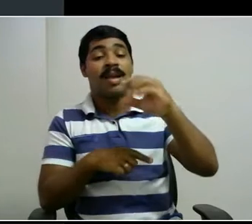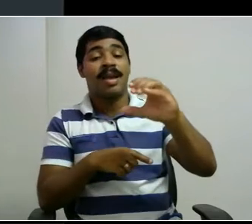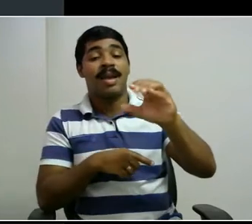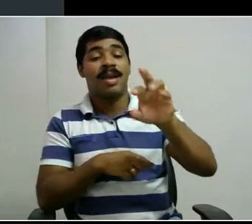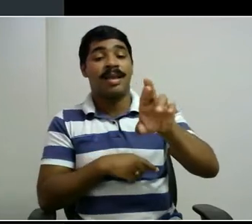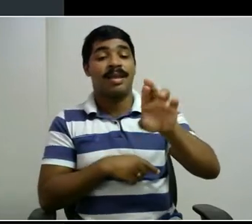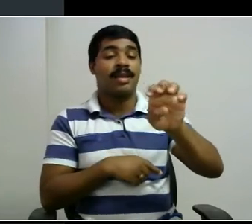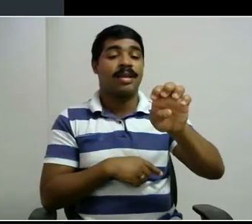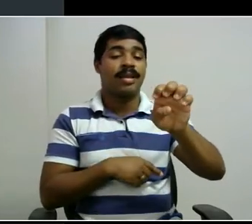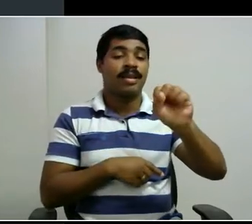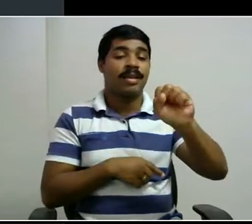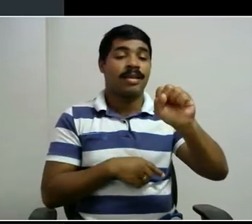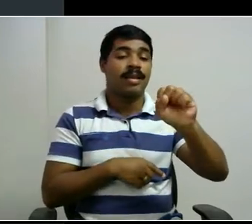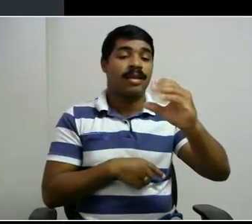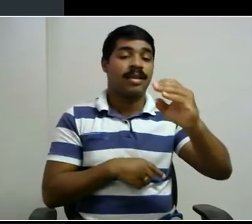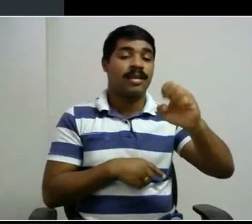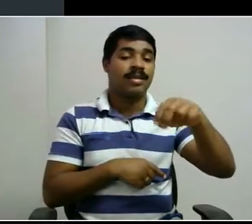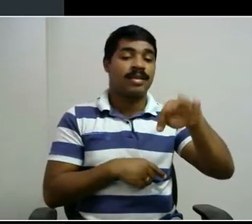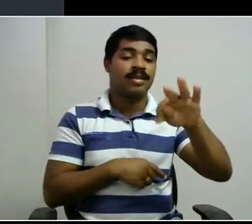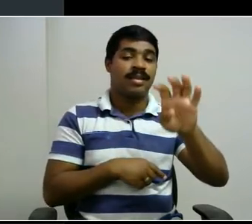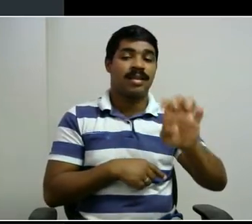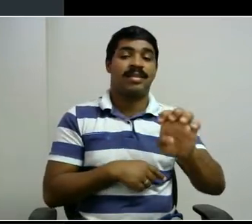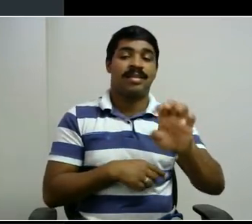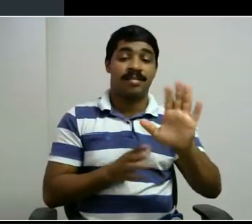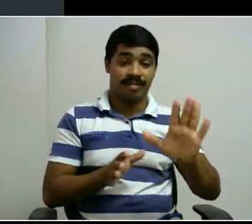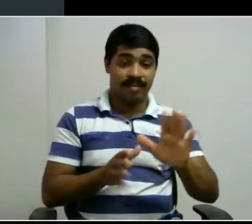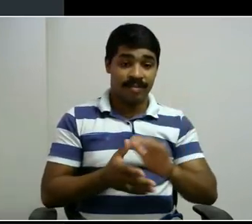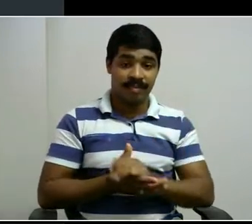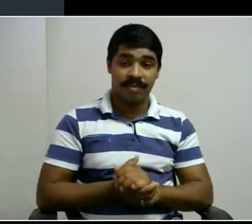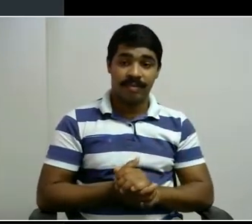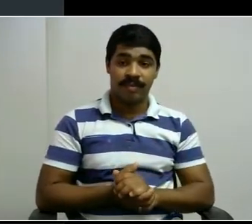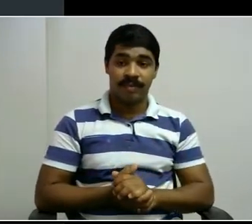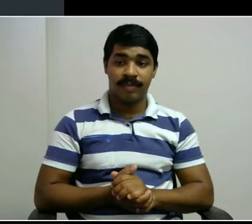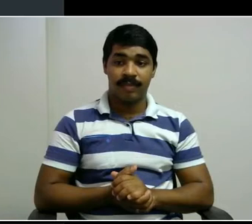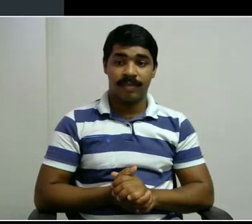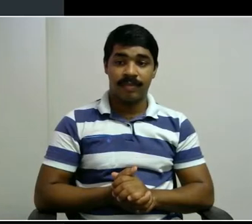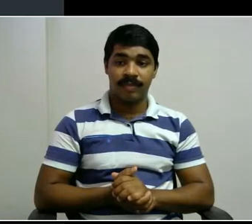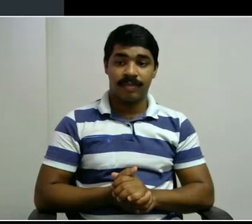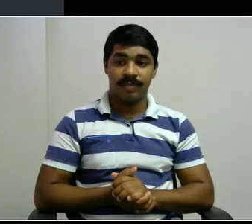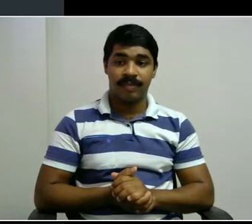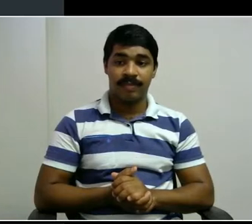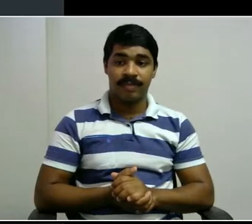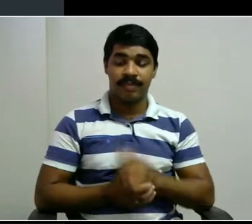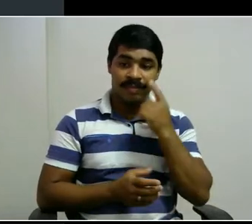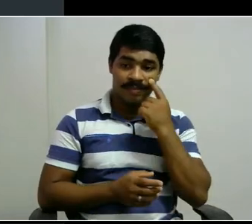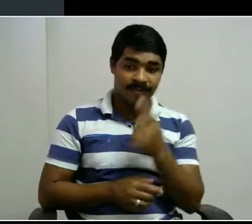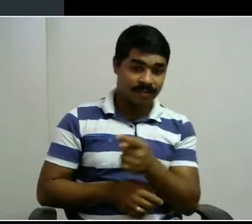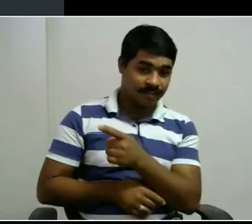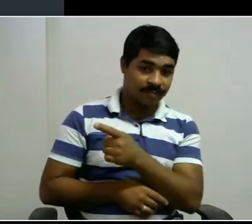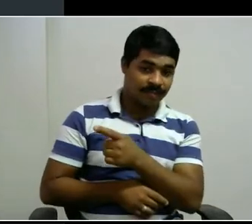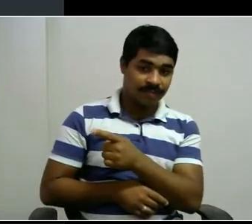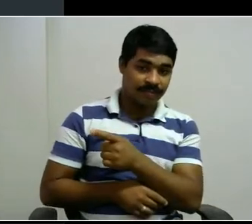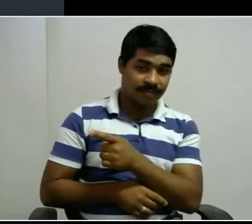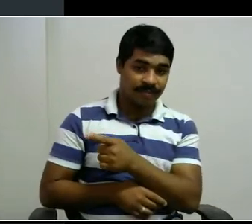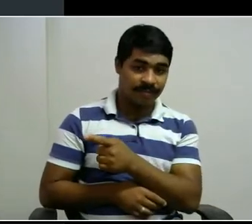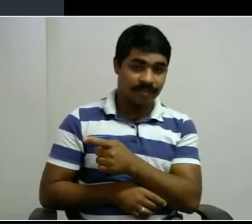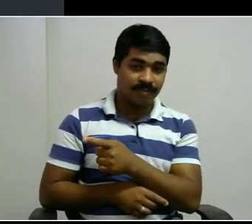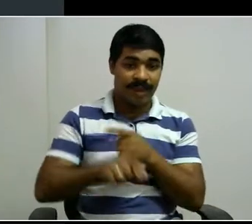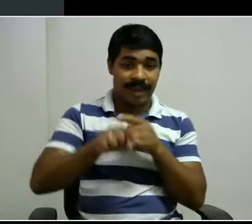sinal positivo ele está para frente do 5 sobre 2. Tá? Ó, ficaria desse esquema aqui.